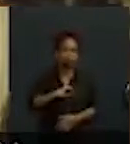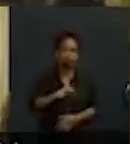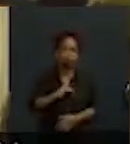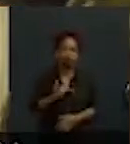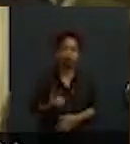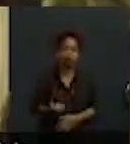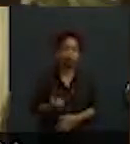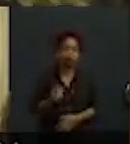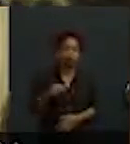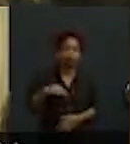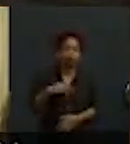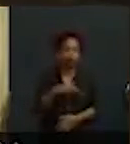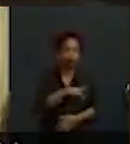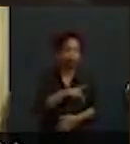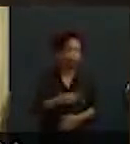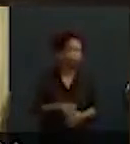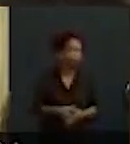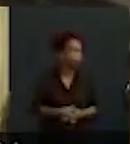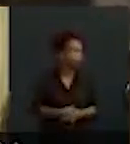Público.